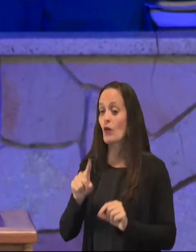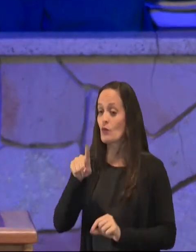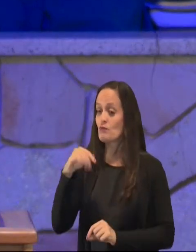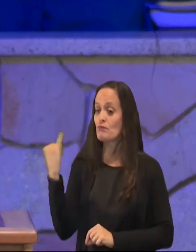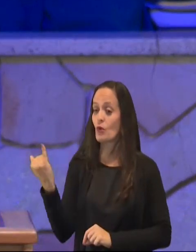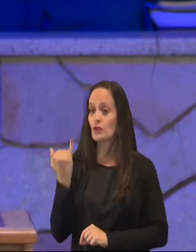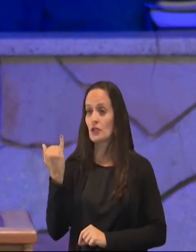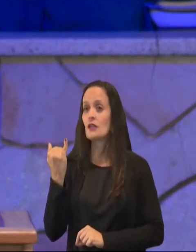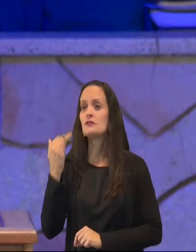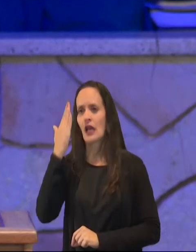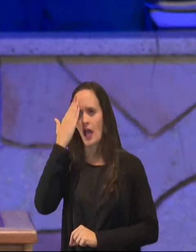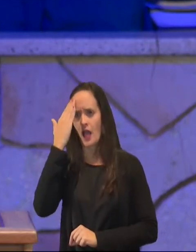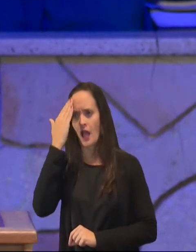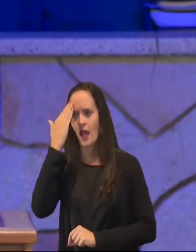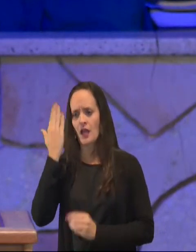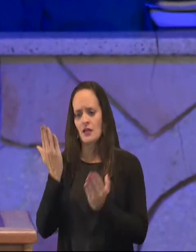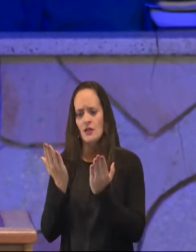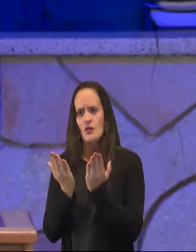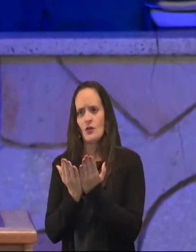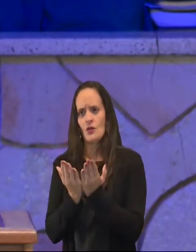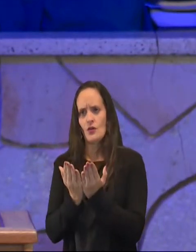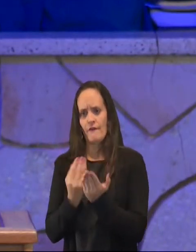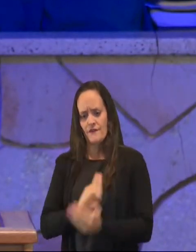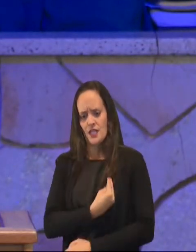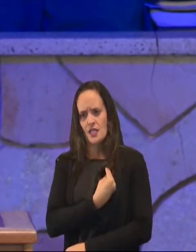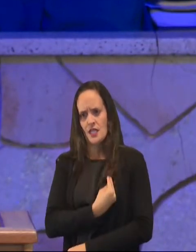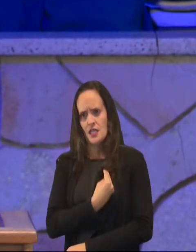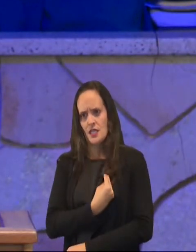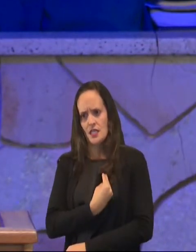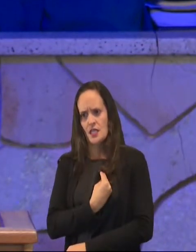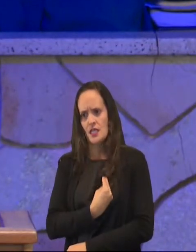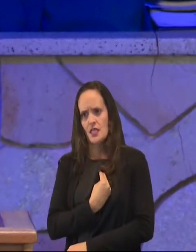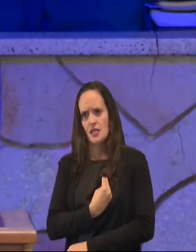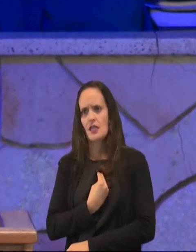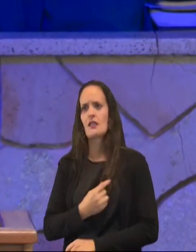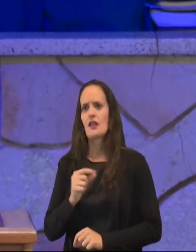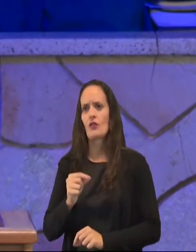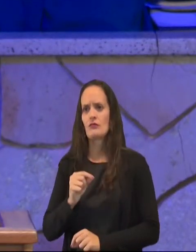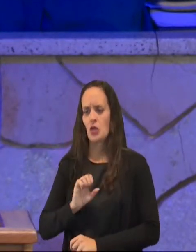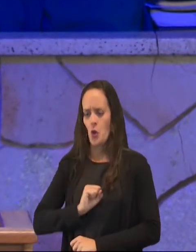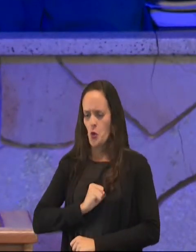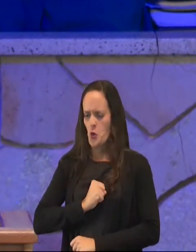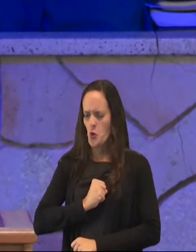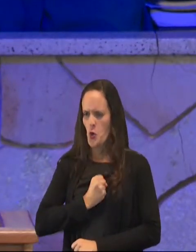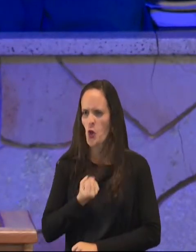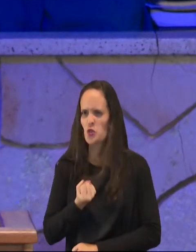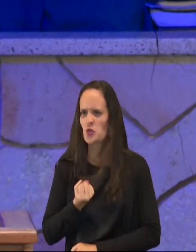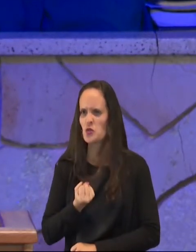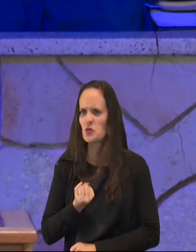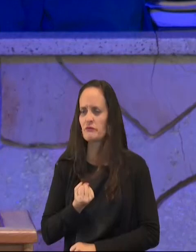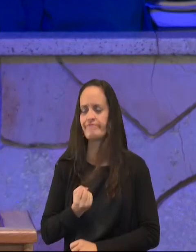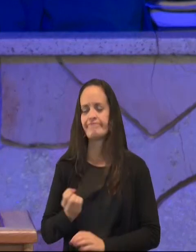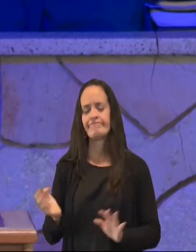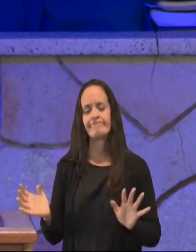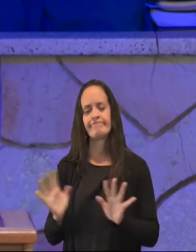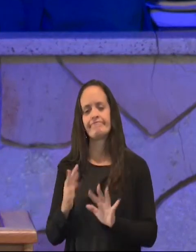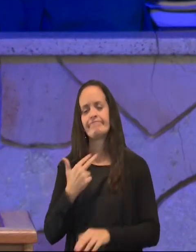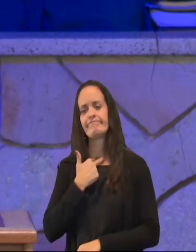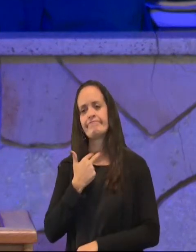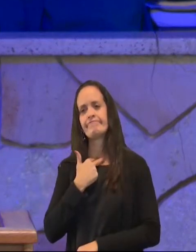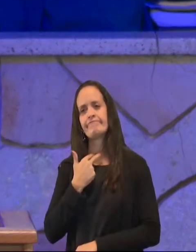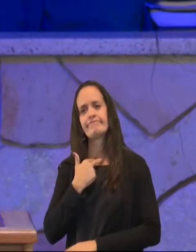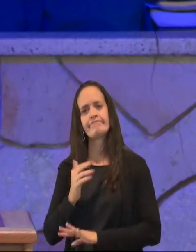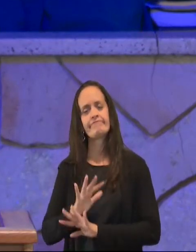amar, e não quiseram dar lugar a ser movidos pelo ódio, porque o combustível da igreja é o amor, o mesmo ensinado